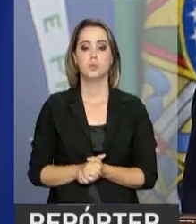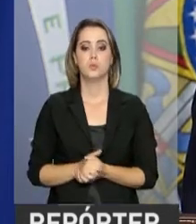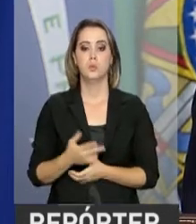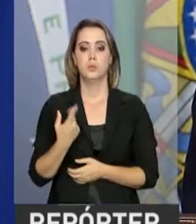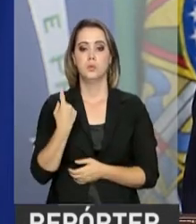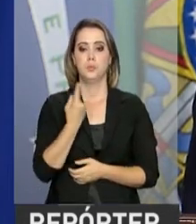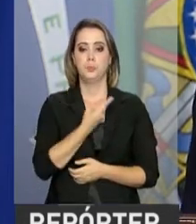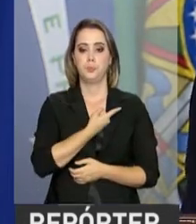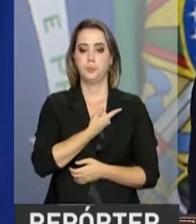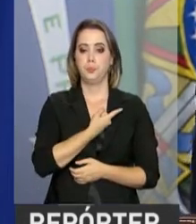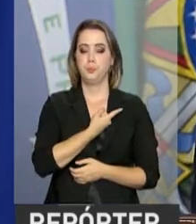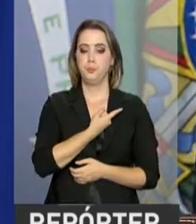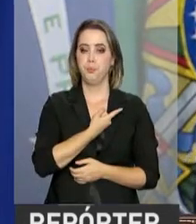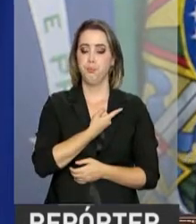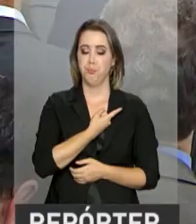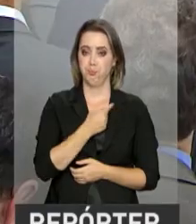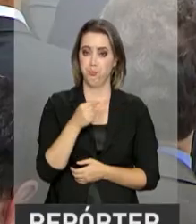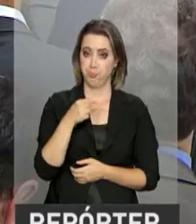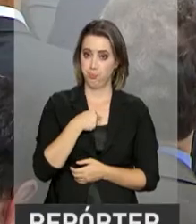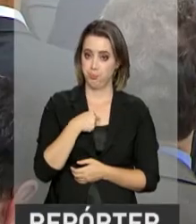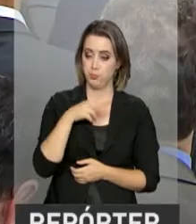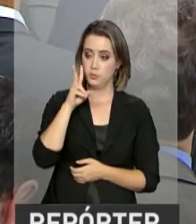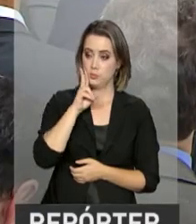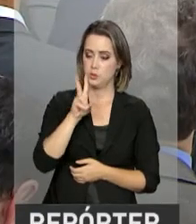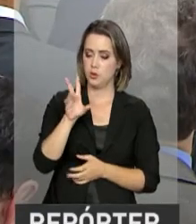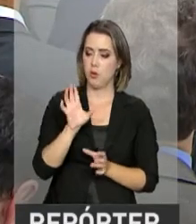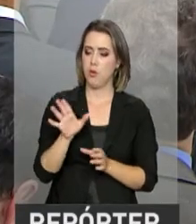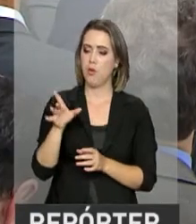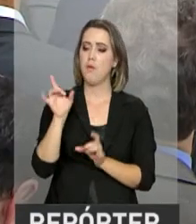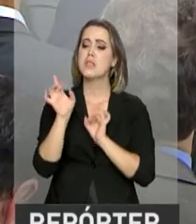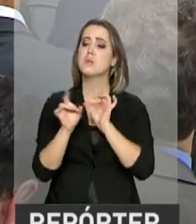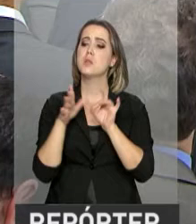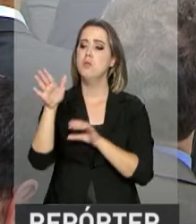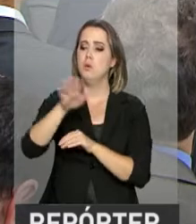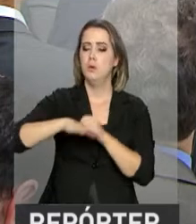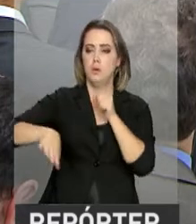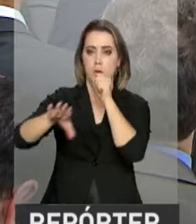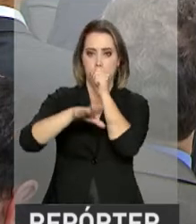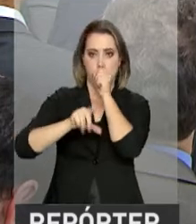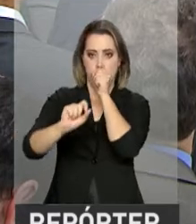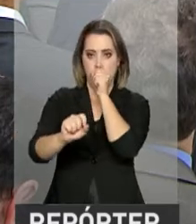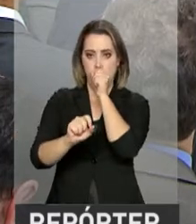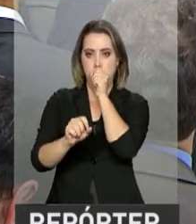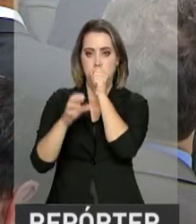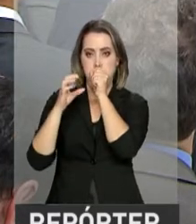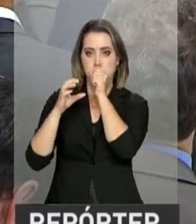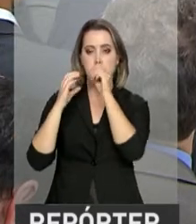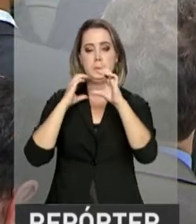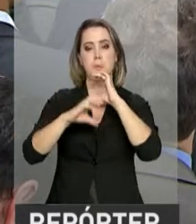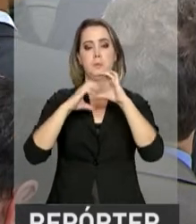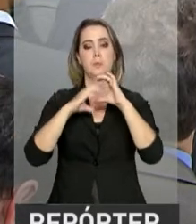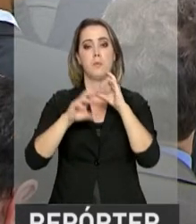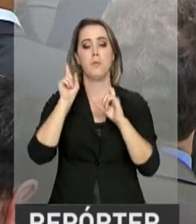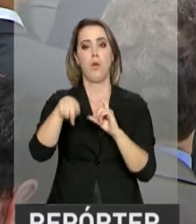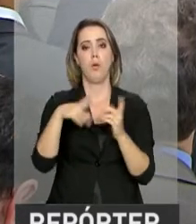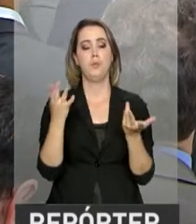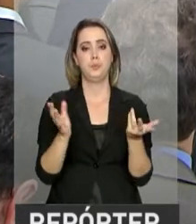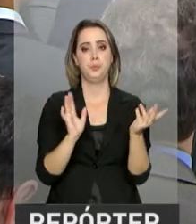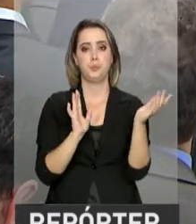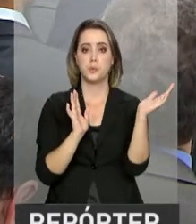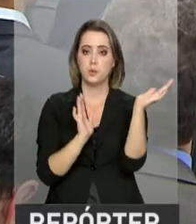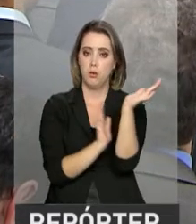verifiquei, especialmente no setor de comunicação, o quanto a